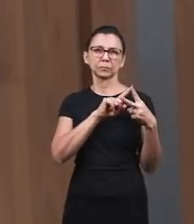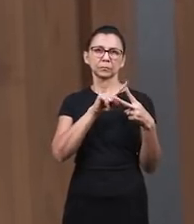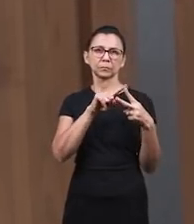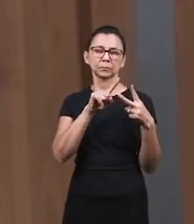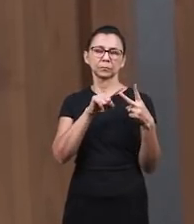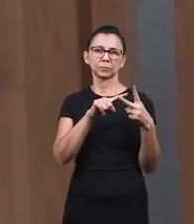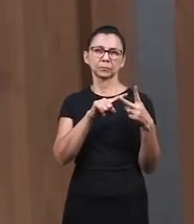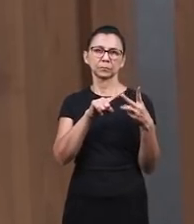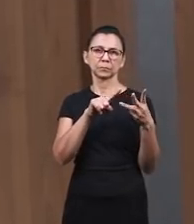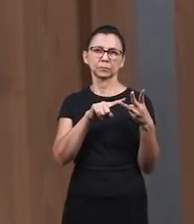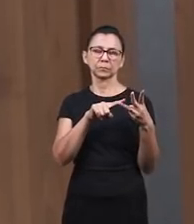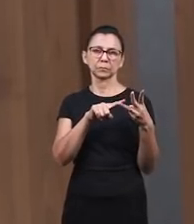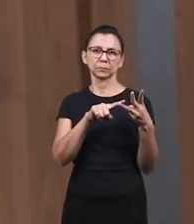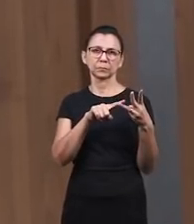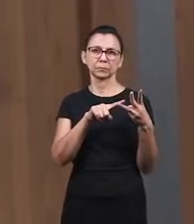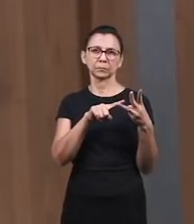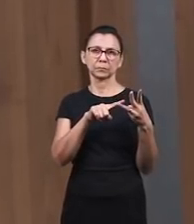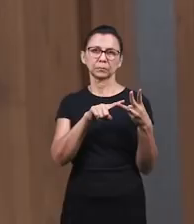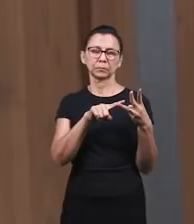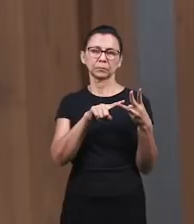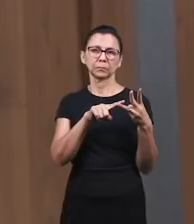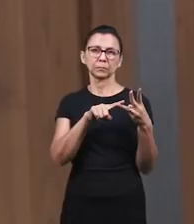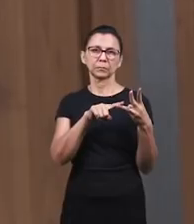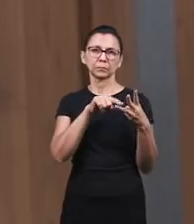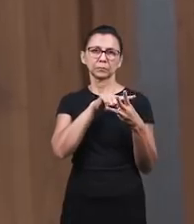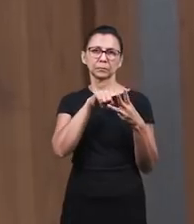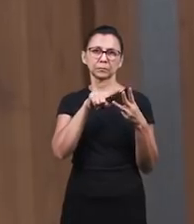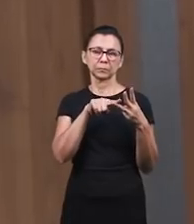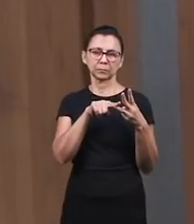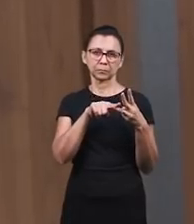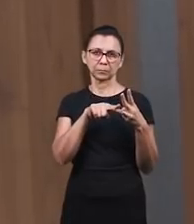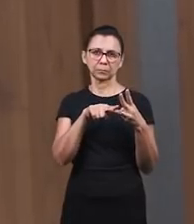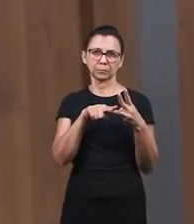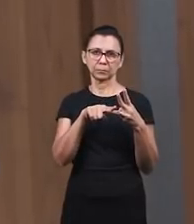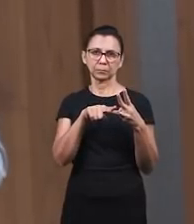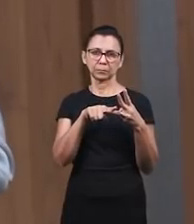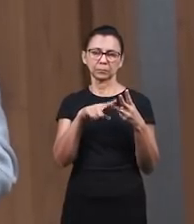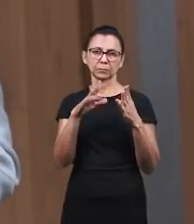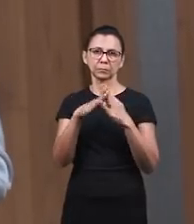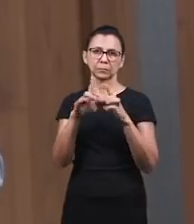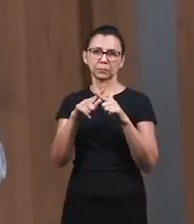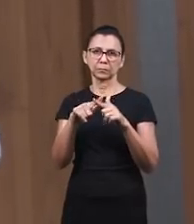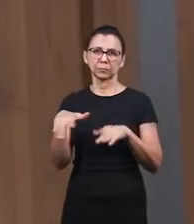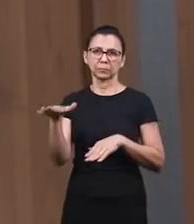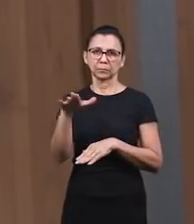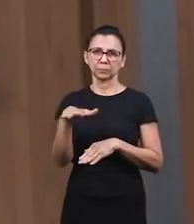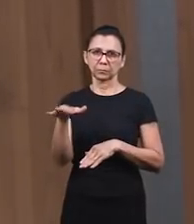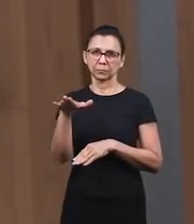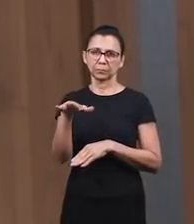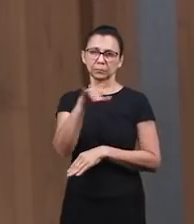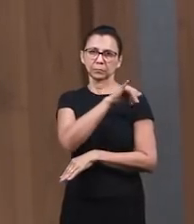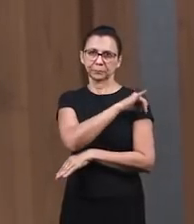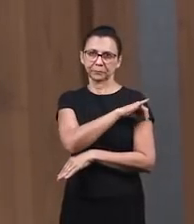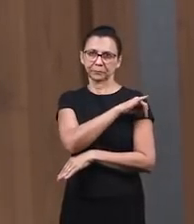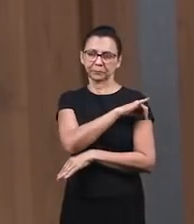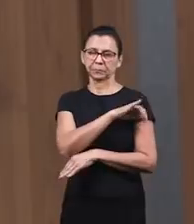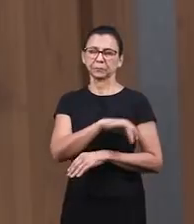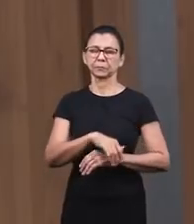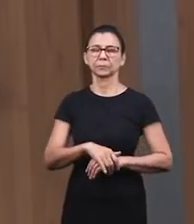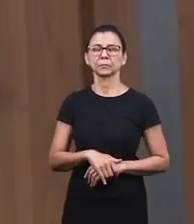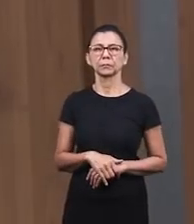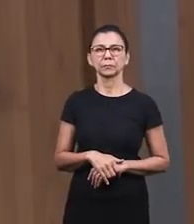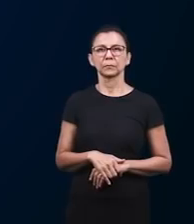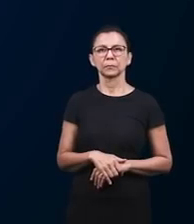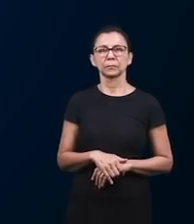Retiro, Quitandinha e do bairro Castrioto, também em Petrópolis, no Rio de Janeiro. Vamos ver a participação dos